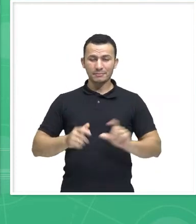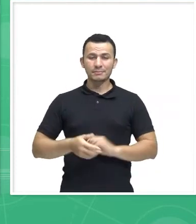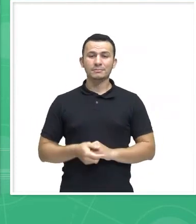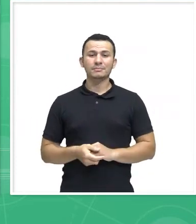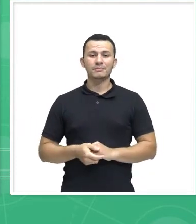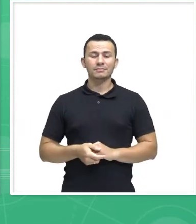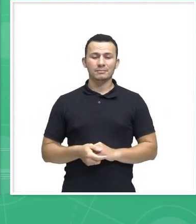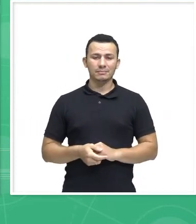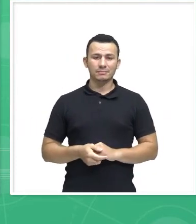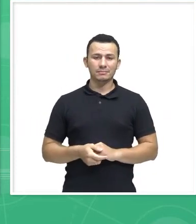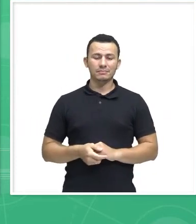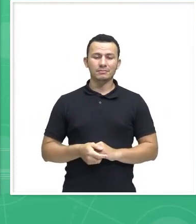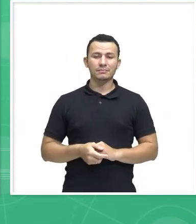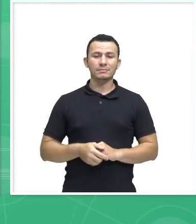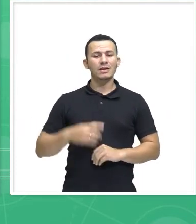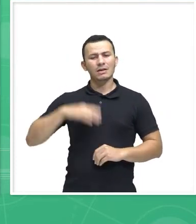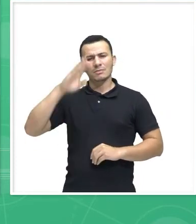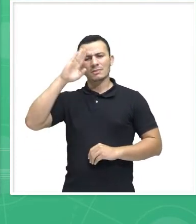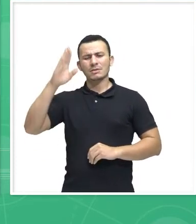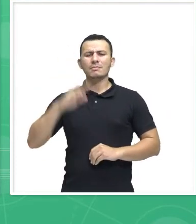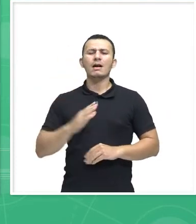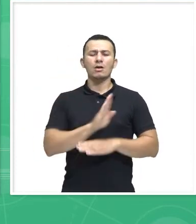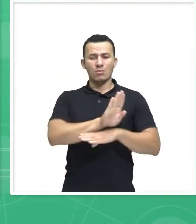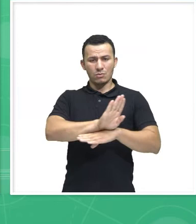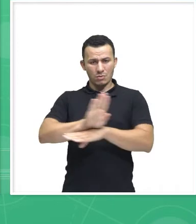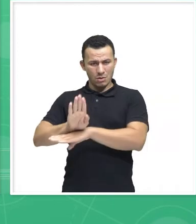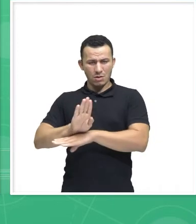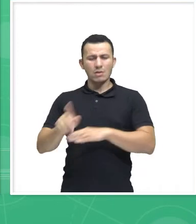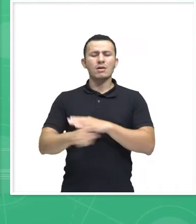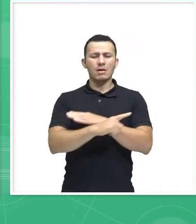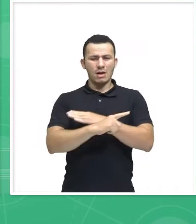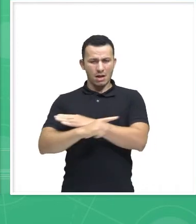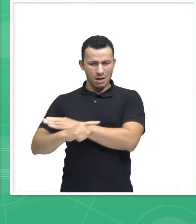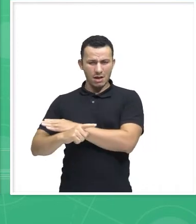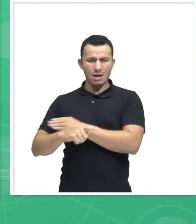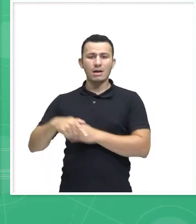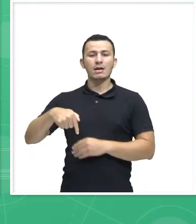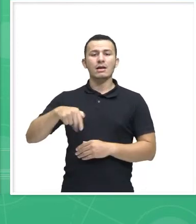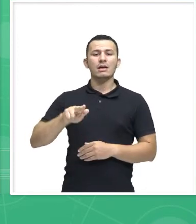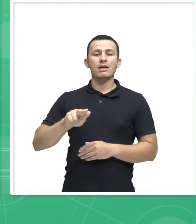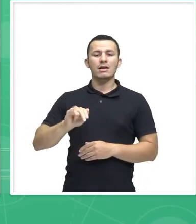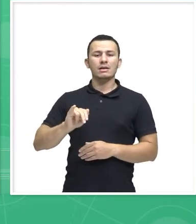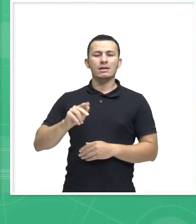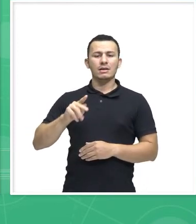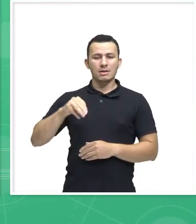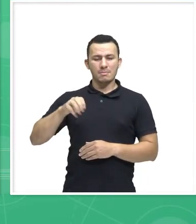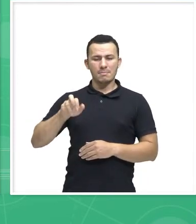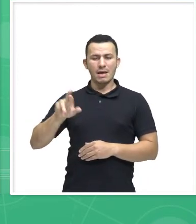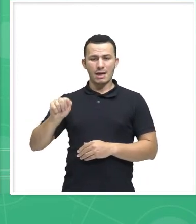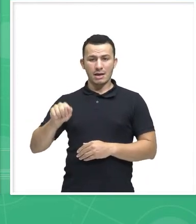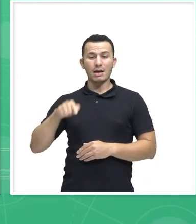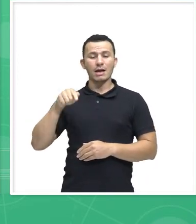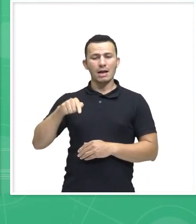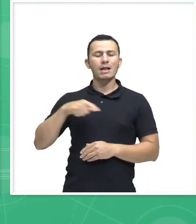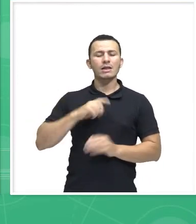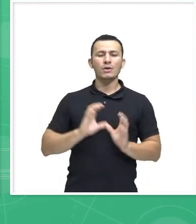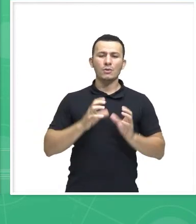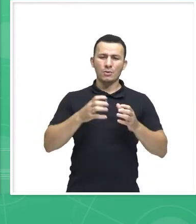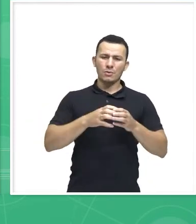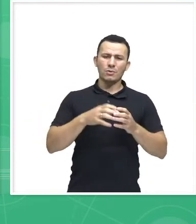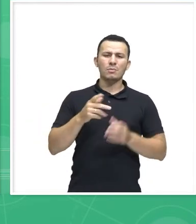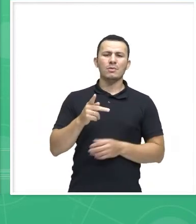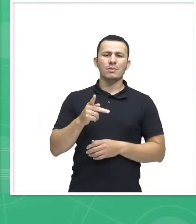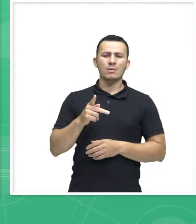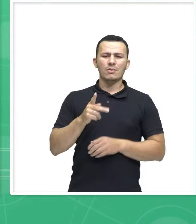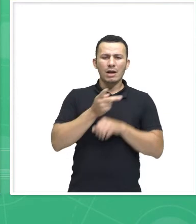os representantes são tubarões Arraias as quimeras a maioria deles é predadora mas nem